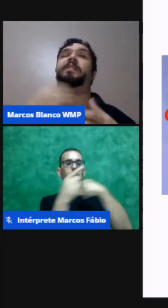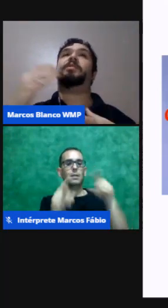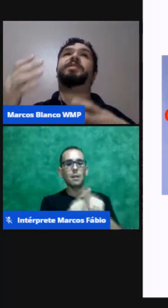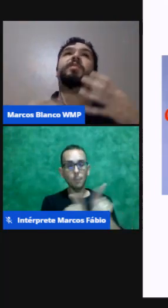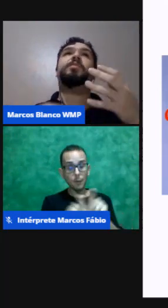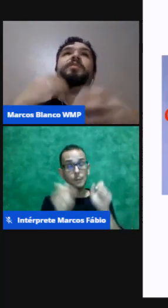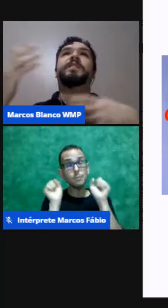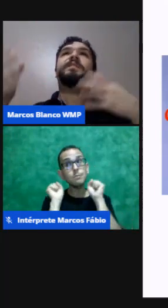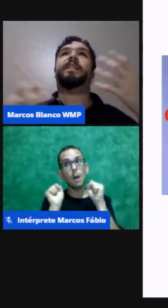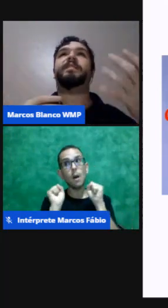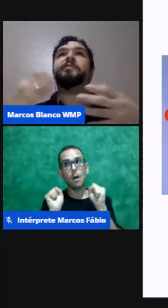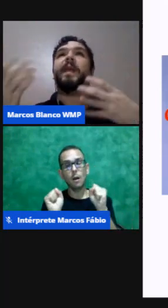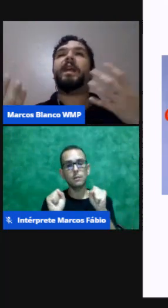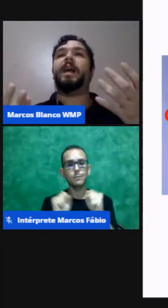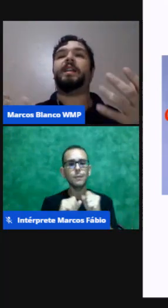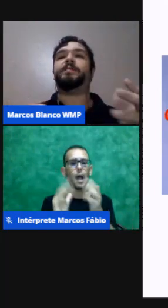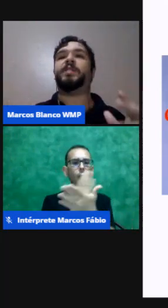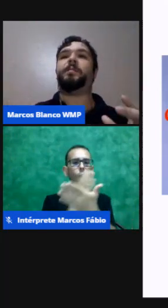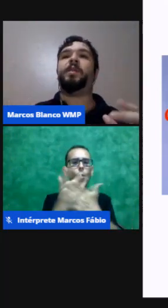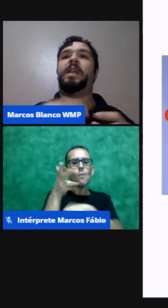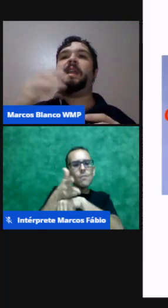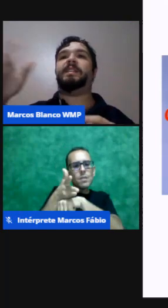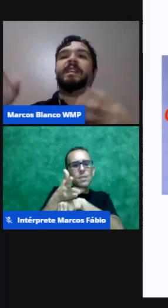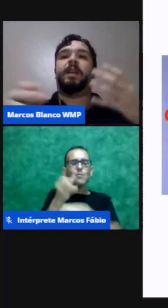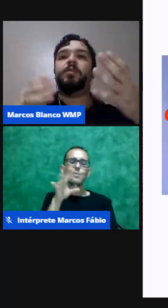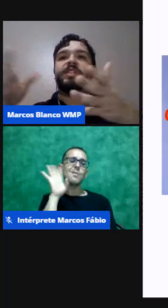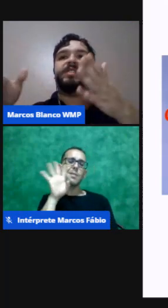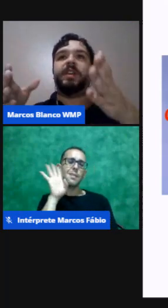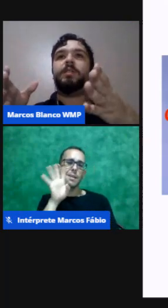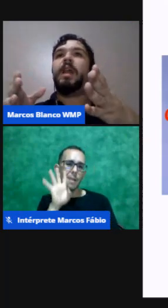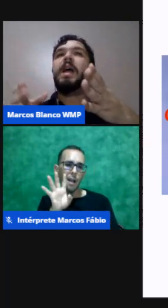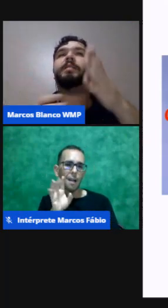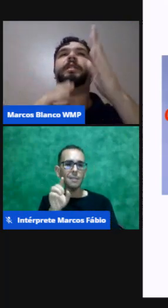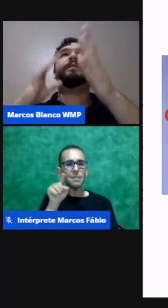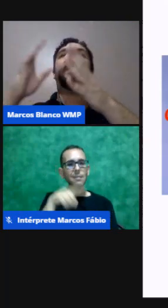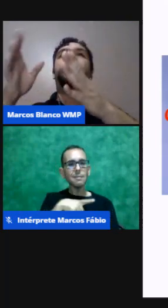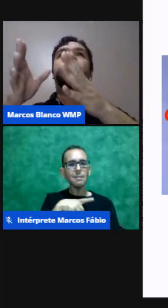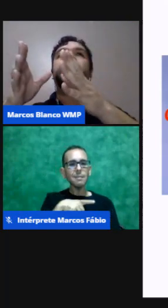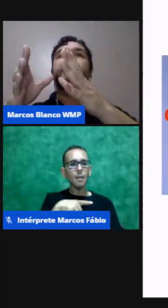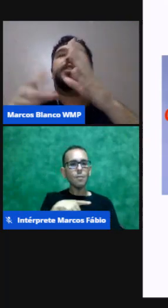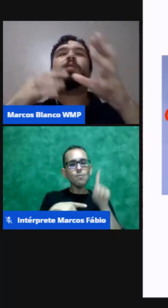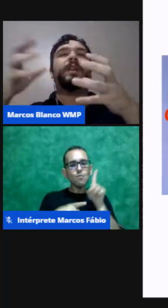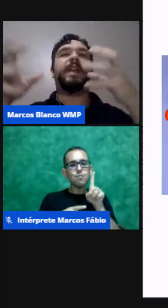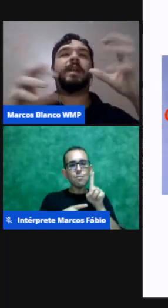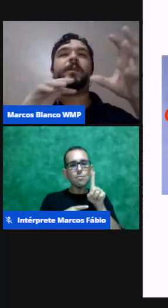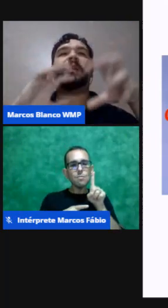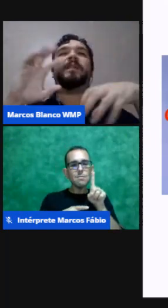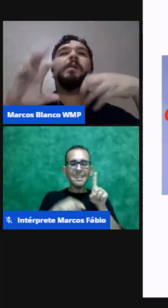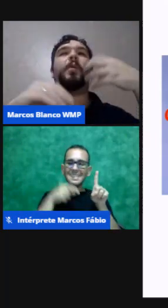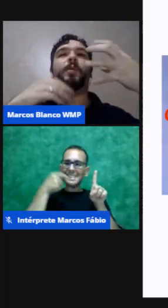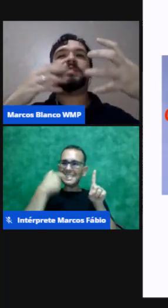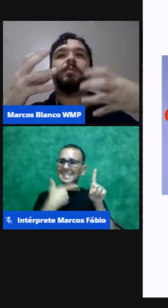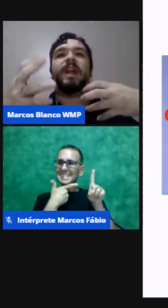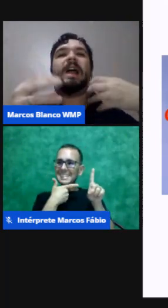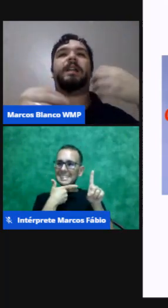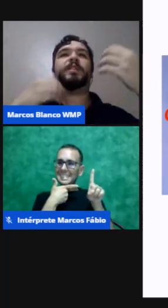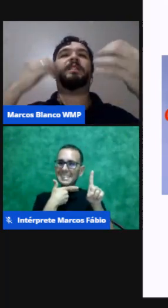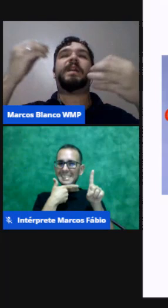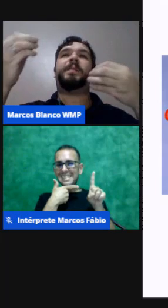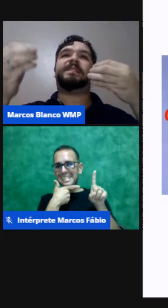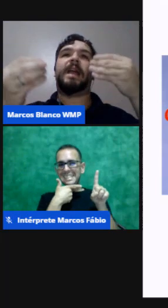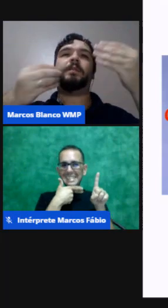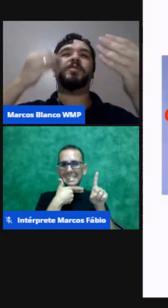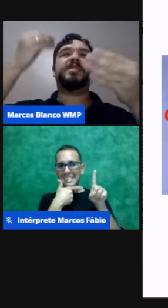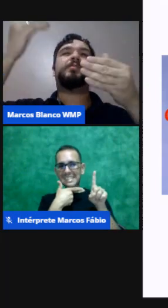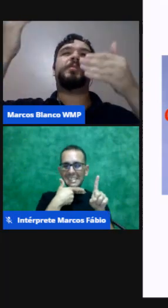isso. Nós temos alguns vídeos interativos bem legais. Por exemplo, esse que tem um mosquitinho aqui do lado, ele fala... Eu não coloquei aqui porque ia ficar um pouco mais